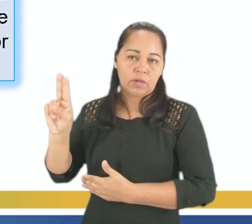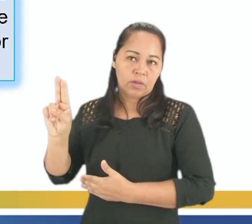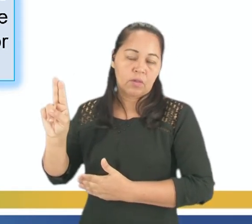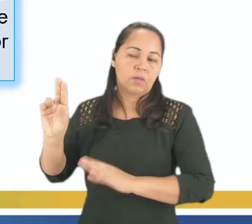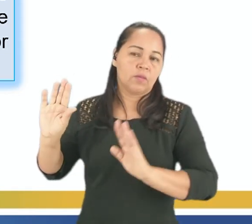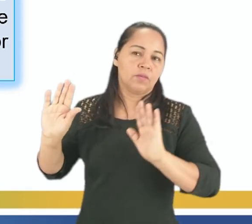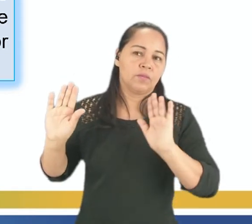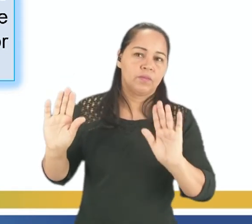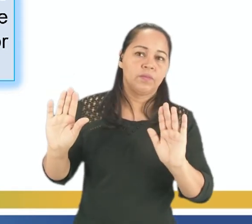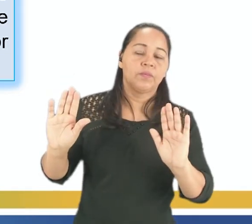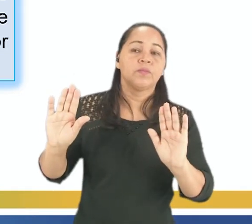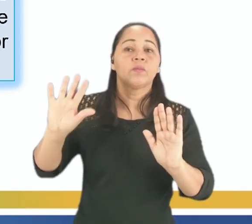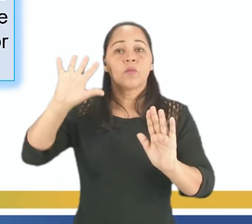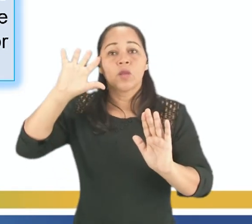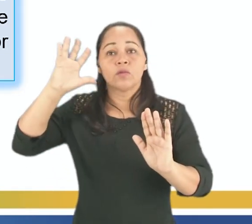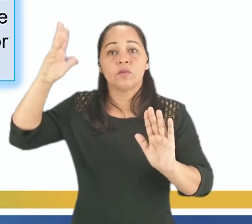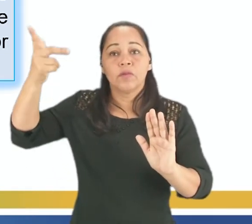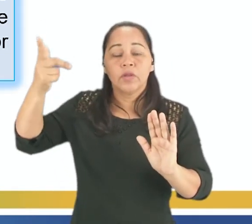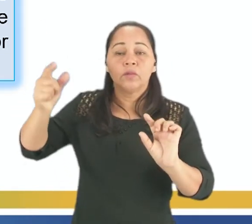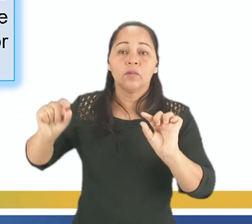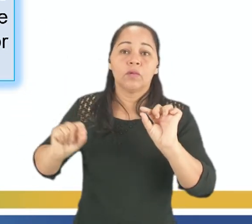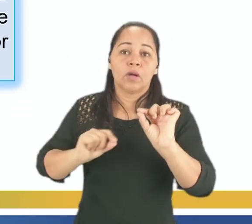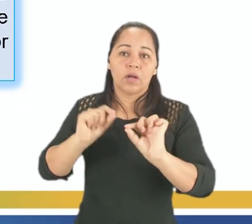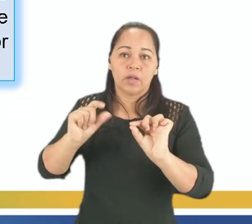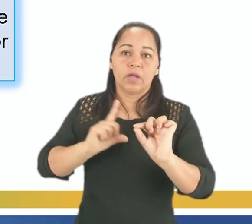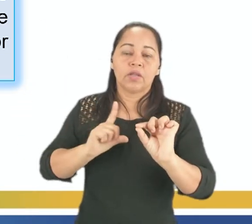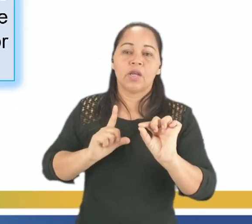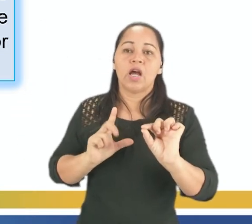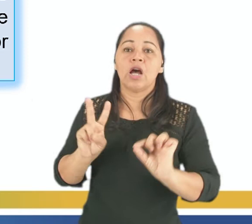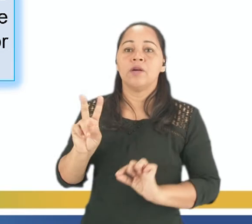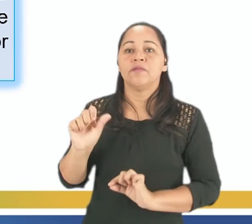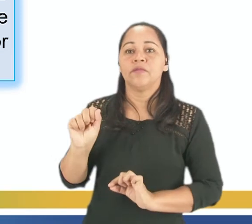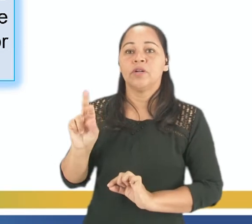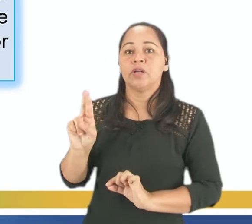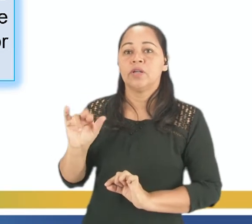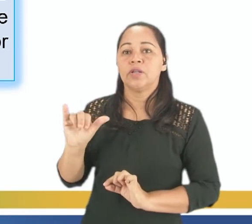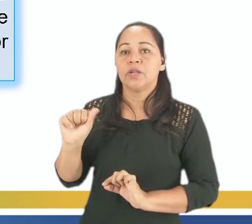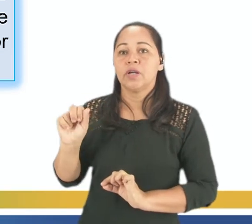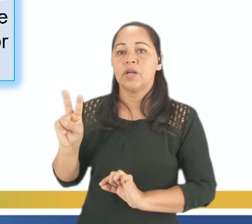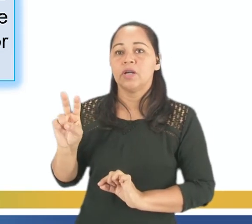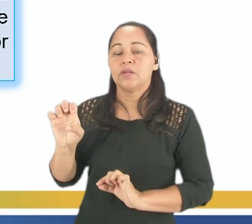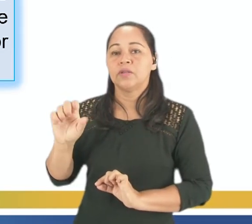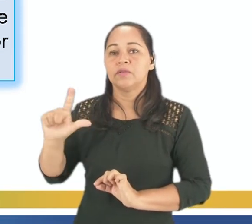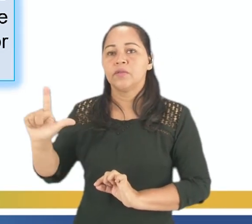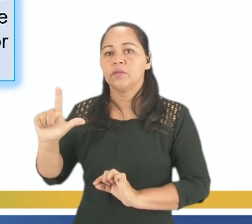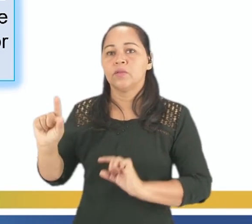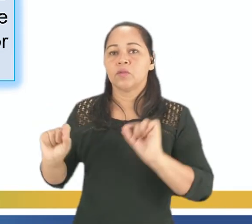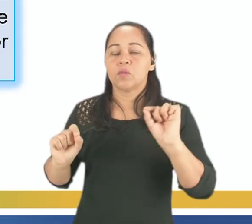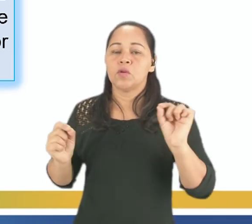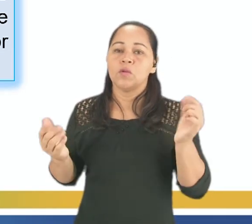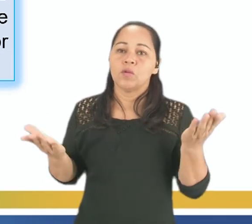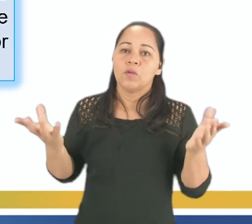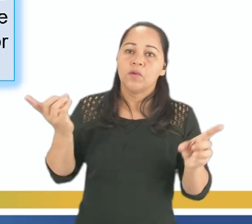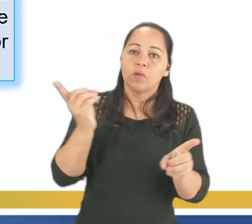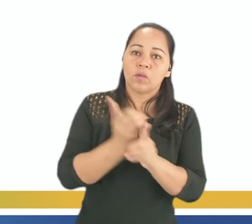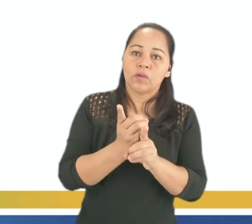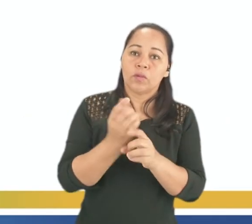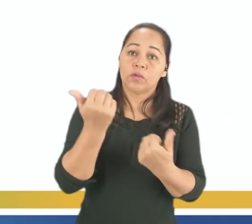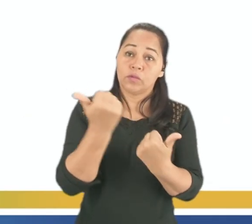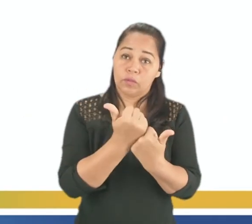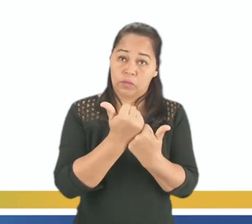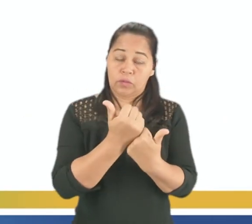tal equação, obtemos o valor de uma variável. A outra variável ela pode ser encontrada por uma simples